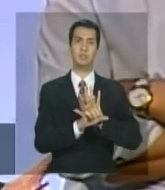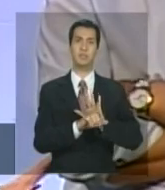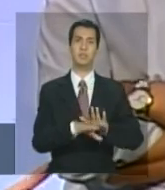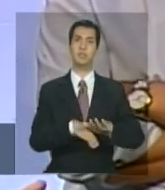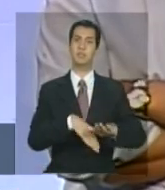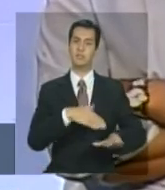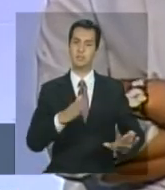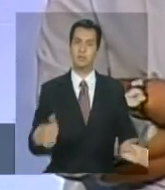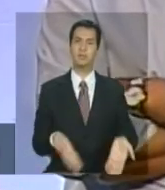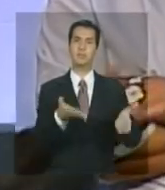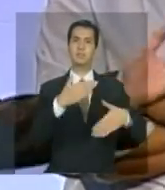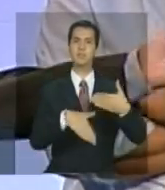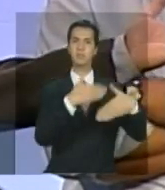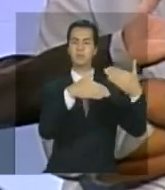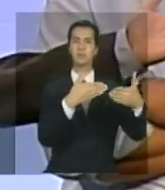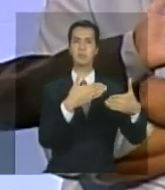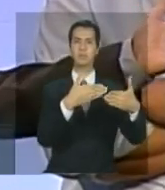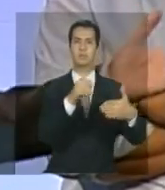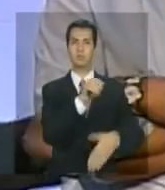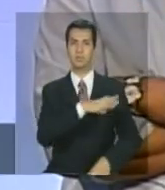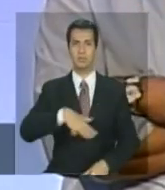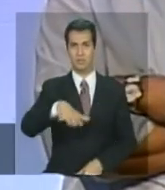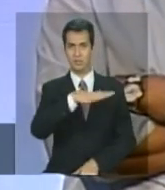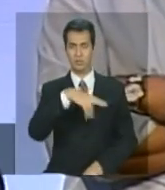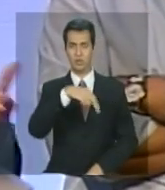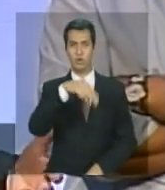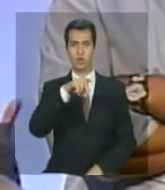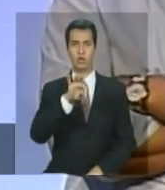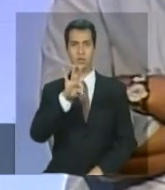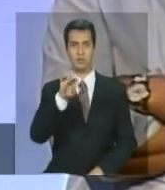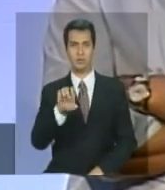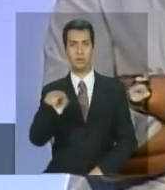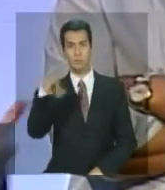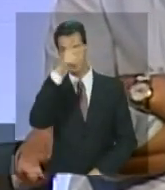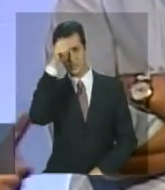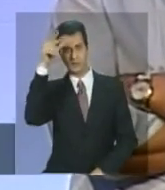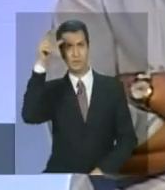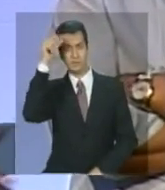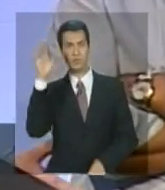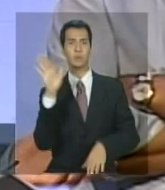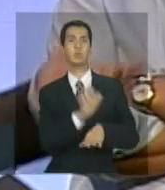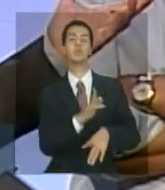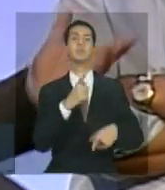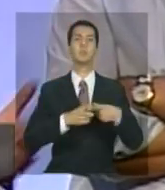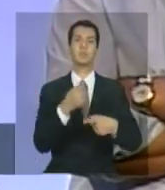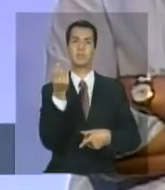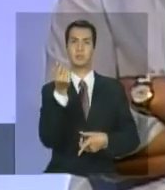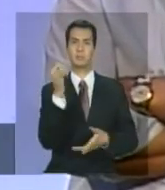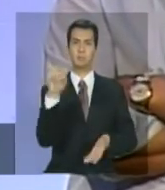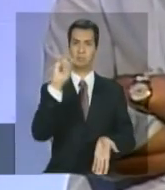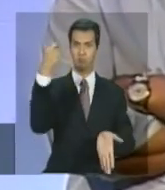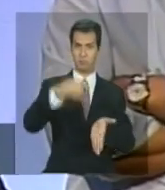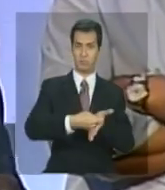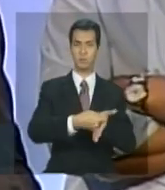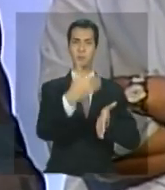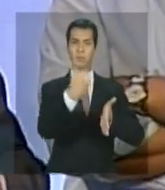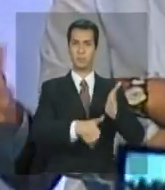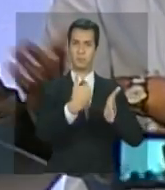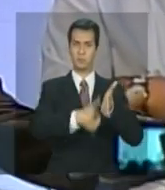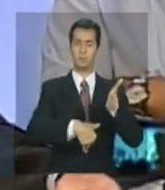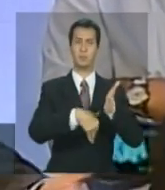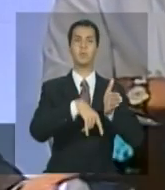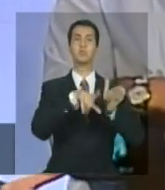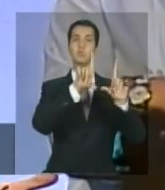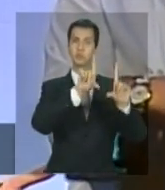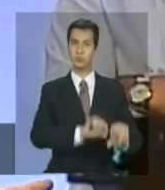atividade na região norte, que foi aprovada pelo prefeito, que permite, através da redução dos impostos pagos, dos impostos sobre serviço, que